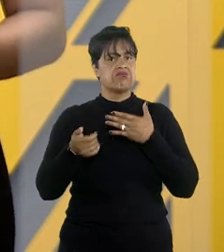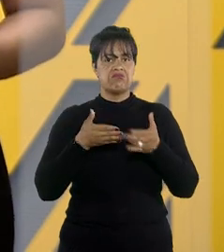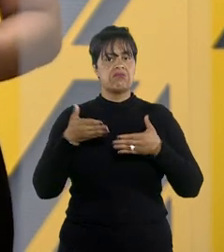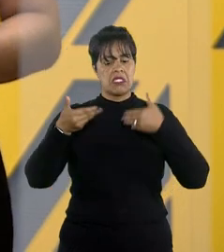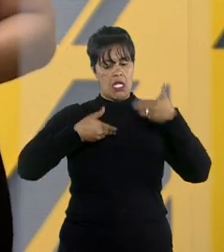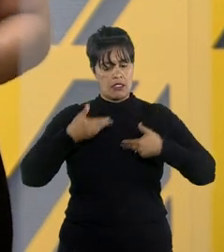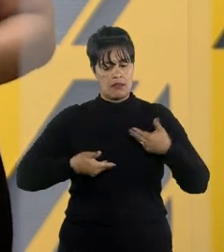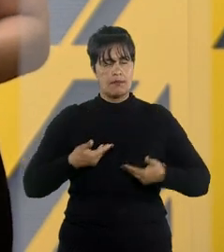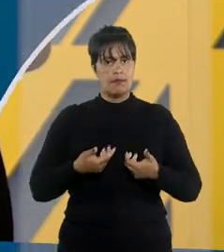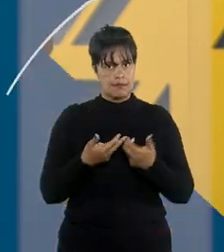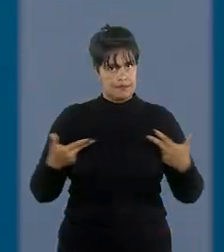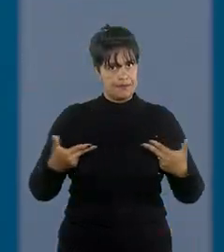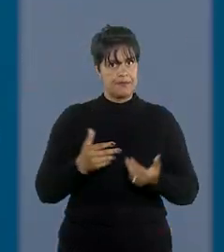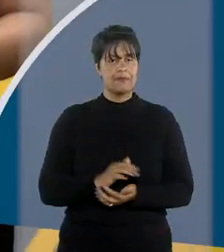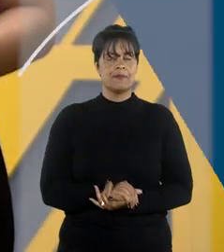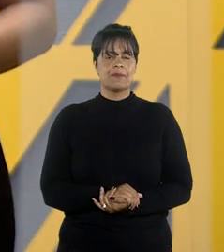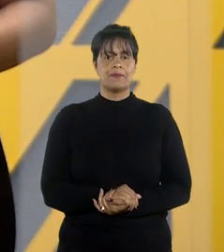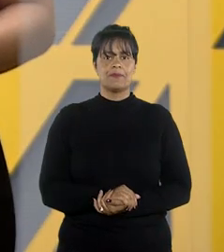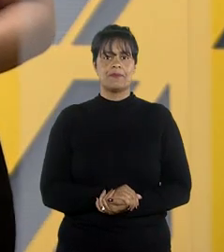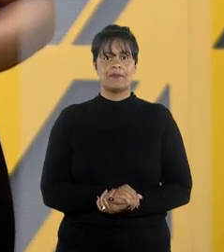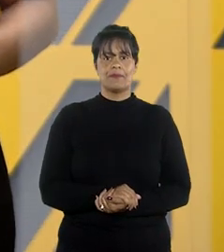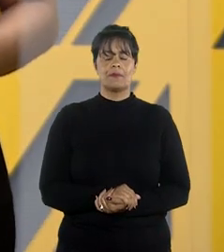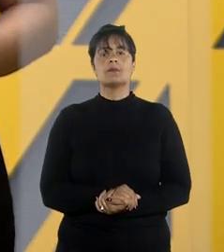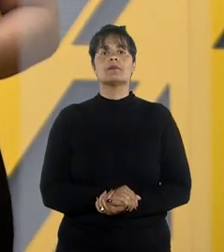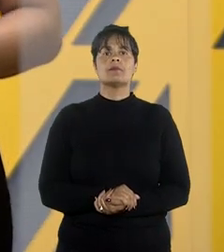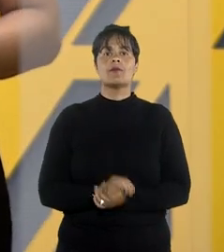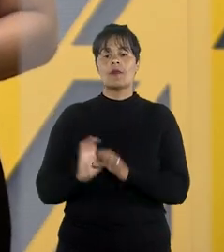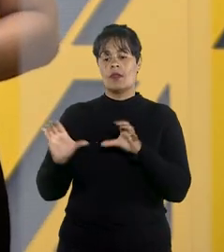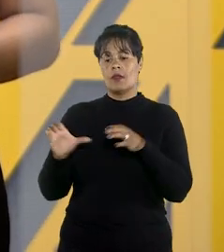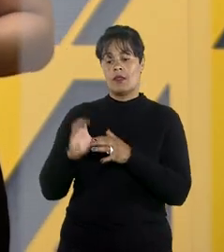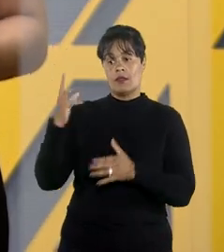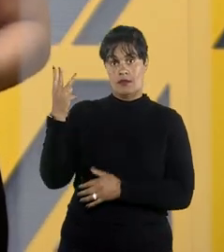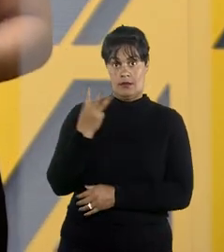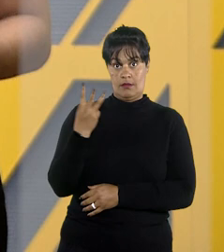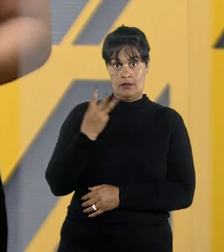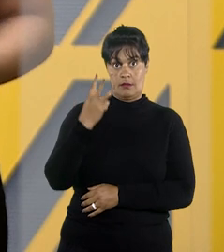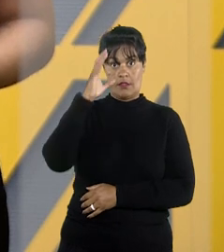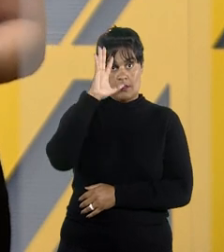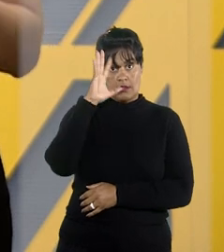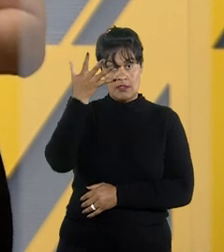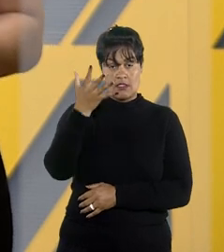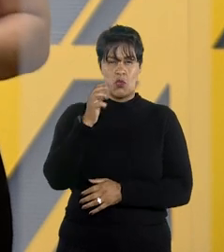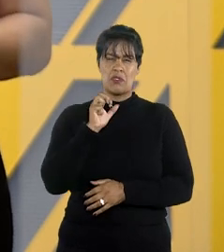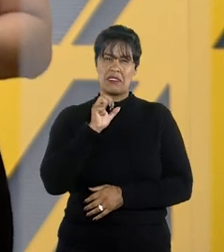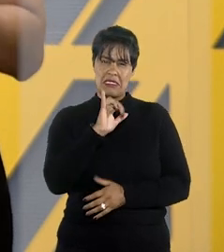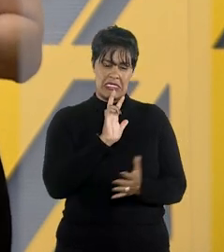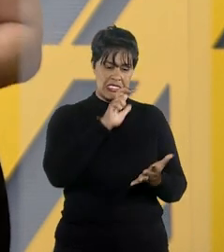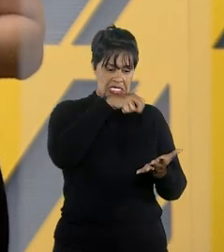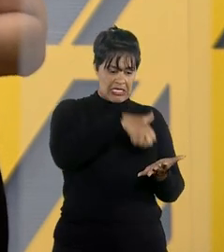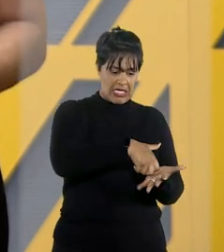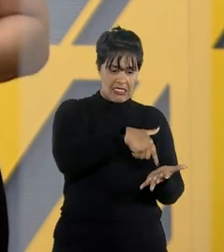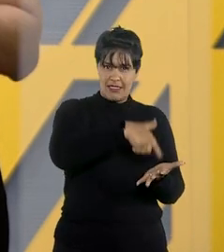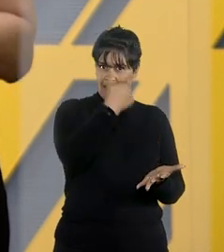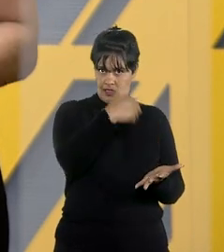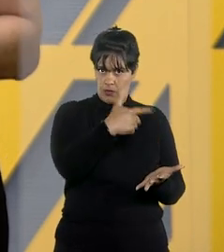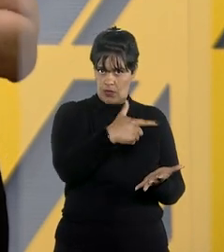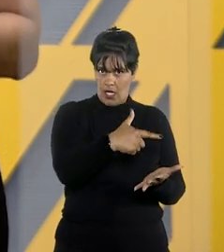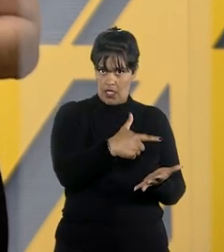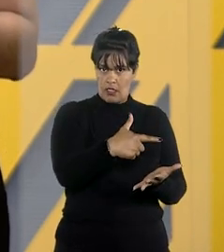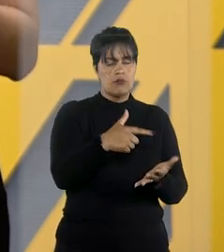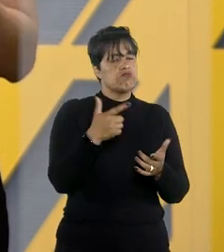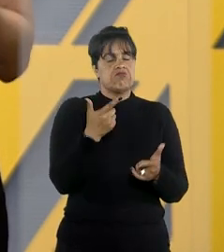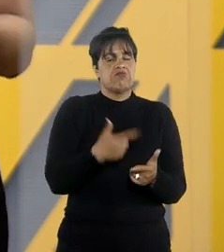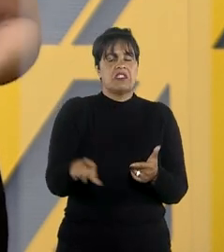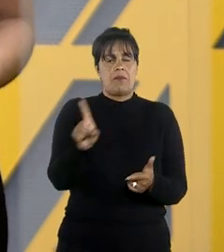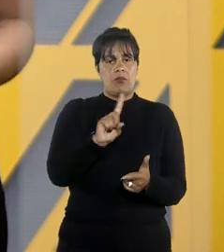tratamento terapêutico. Já a terceira turma decidiu que a ausência de sentença em ação de destituição do poder